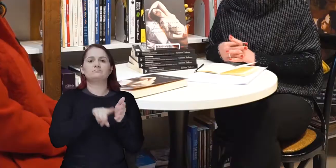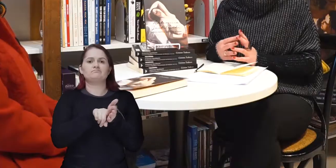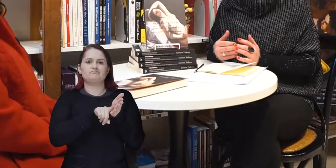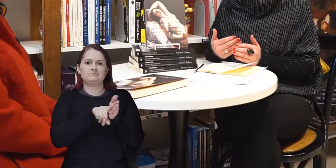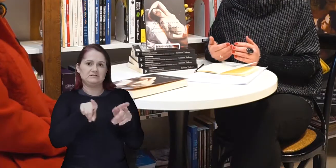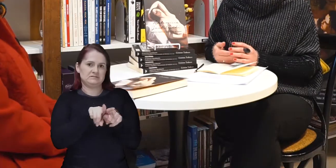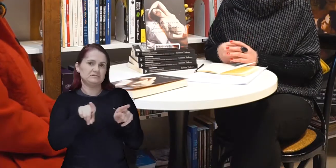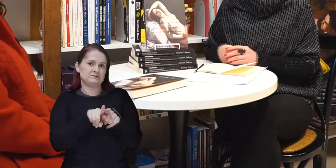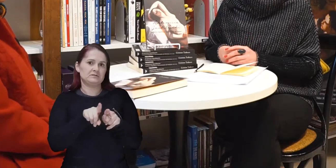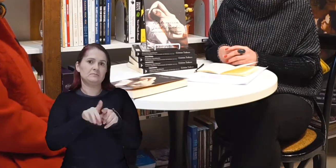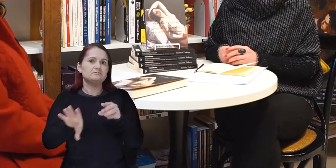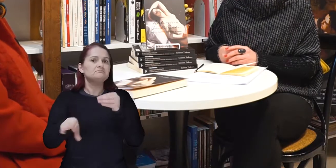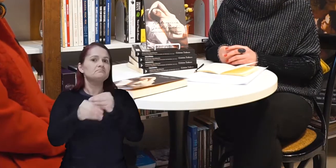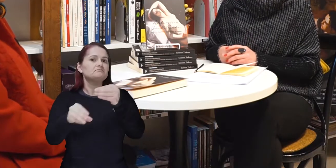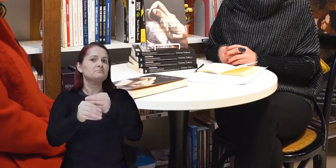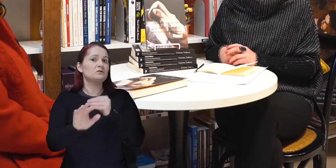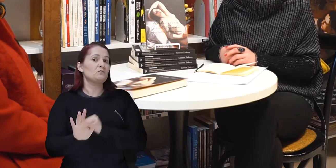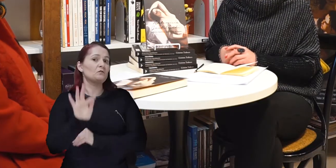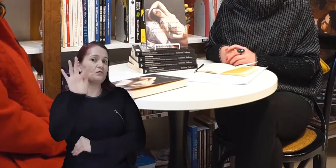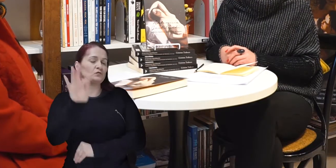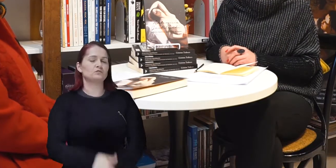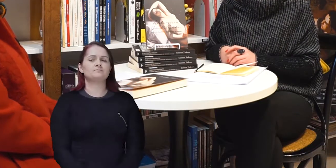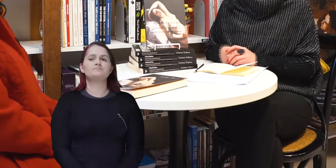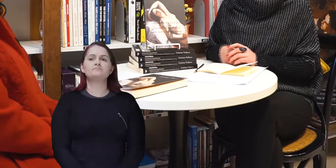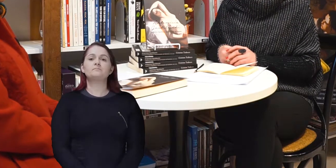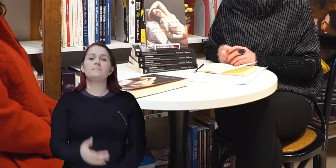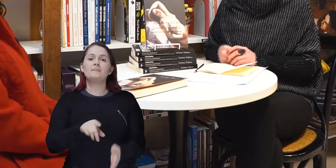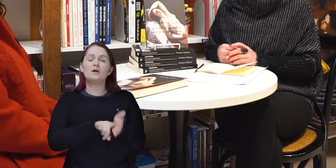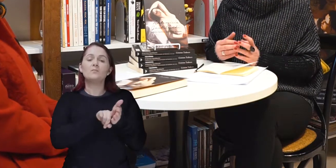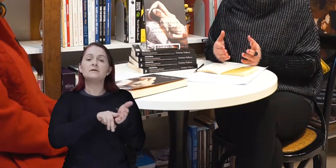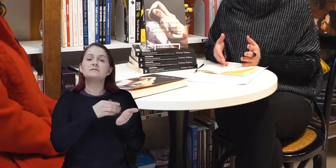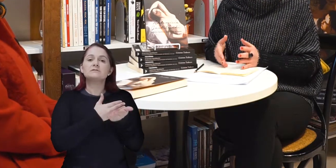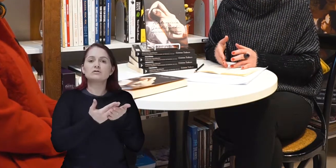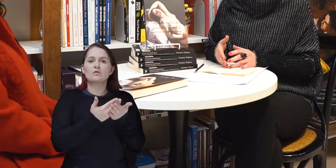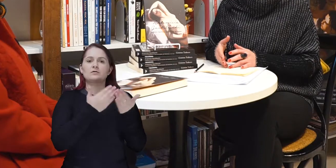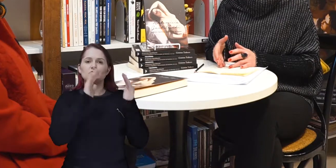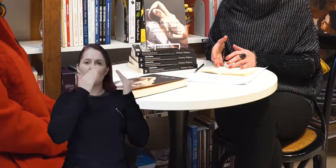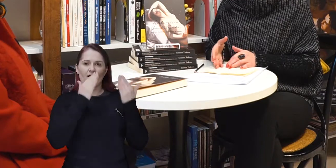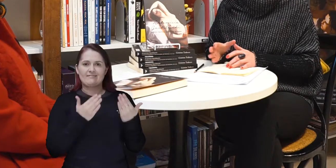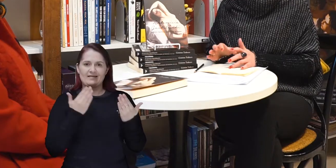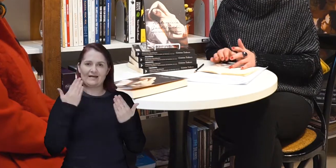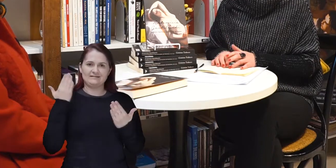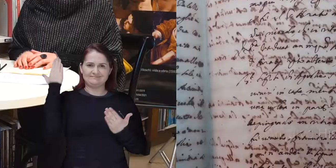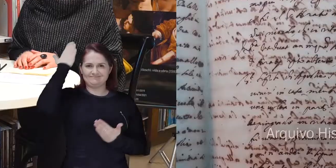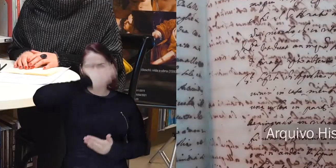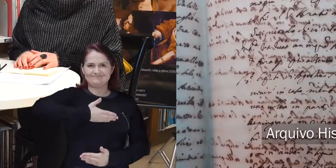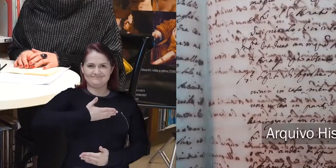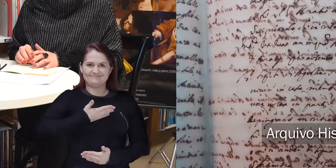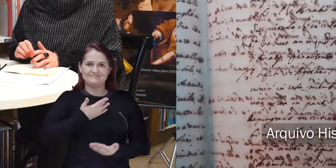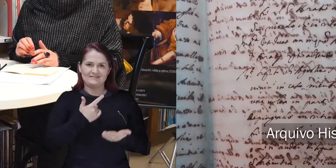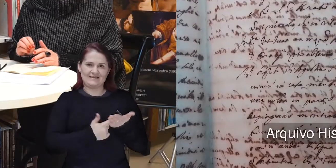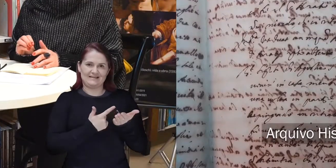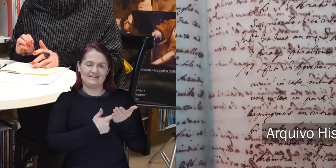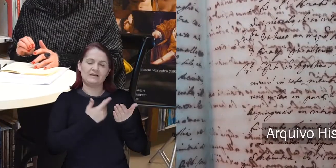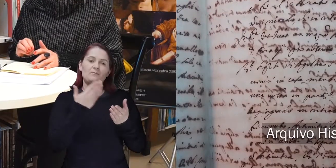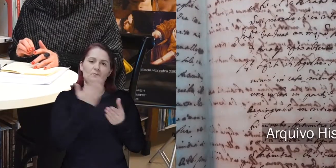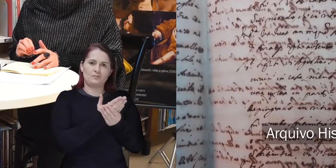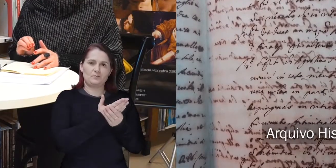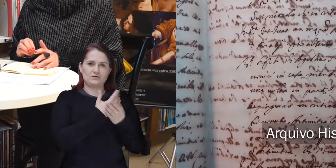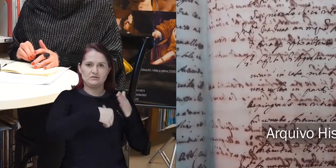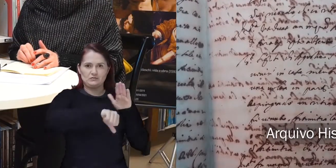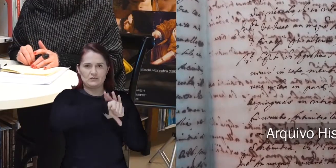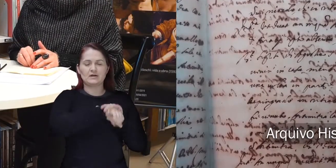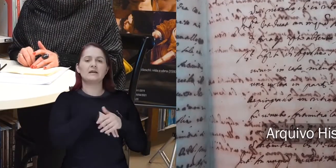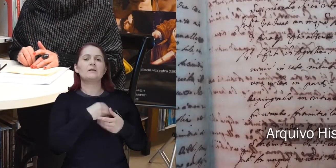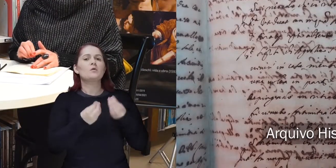portuguesa, o que oportunizaria também outras pesquisas a respeito disso. Então a pesquisa iniciou com a análise dessa fonte, com a